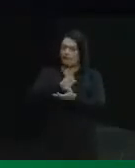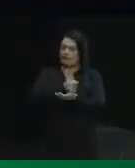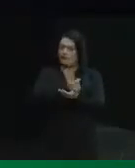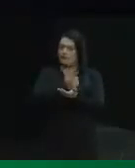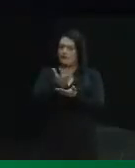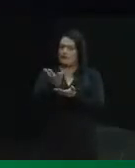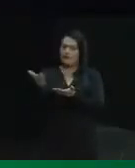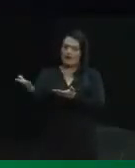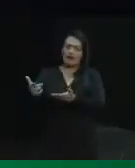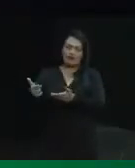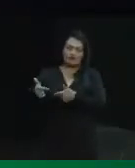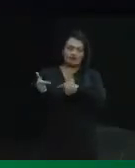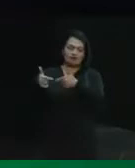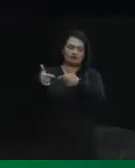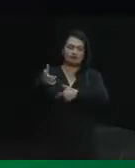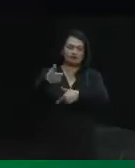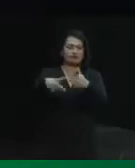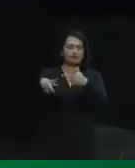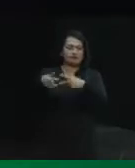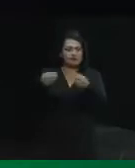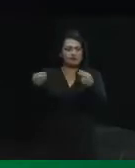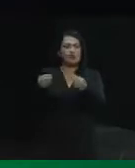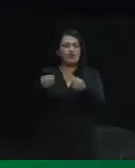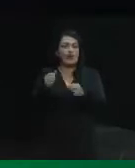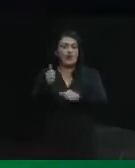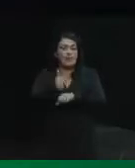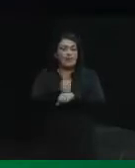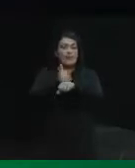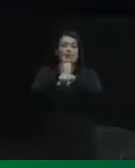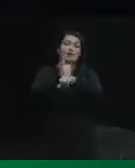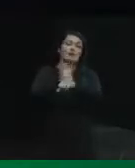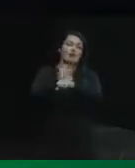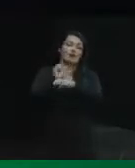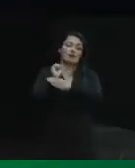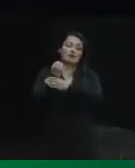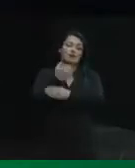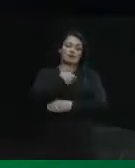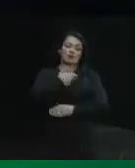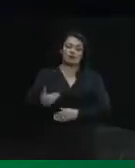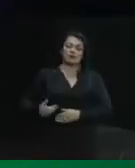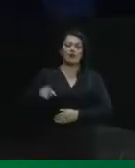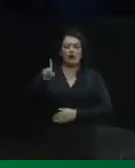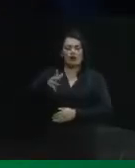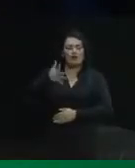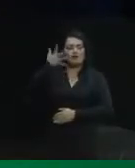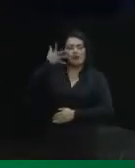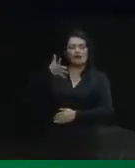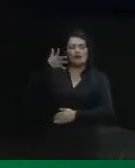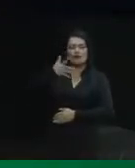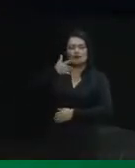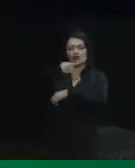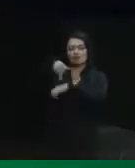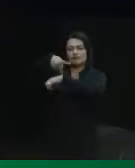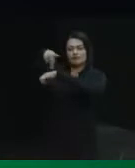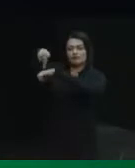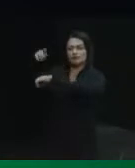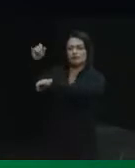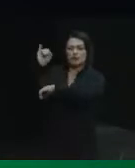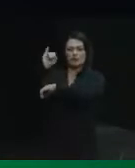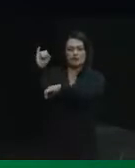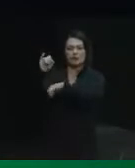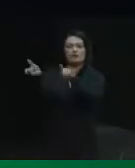combate ao crime organizado e na melhoria da segurança pública. É palestrante internacional e destaque